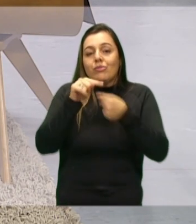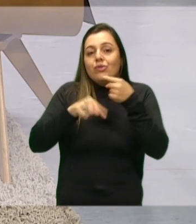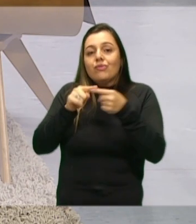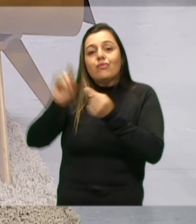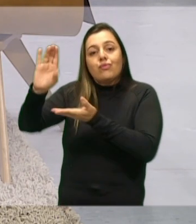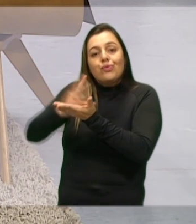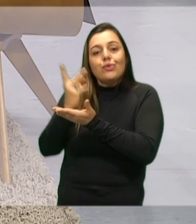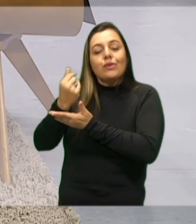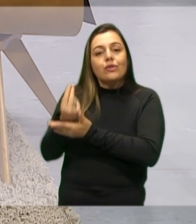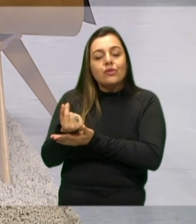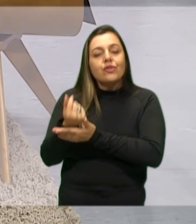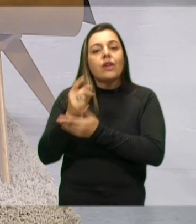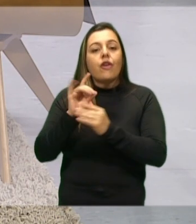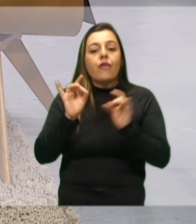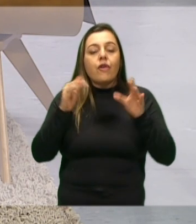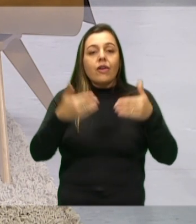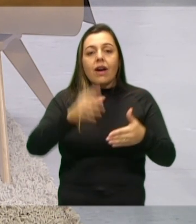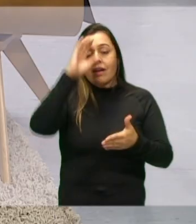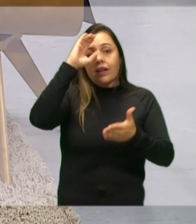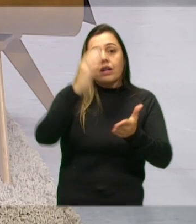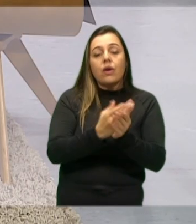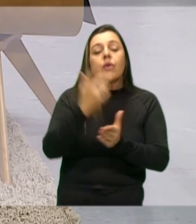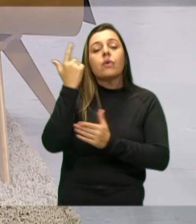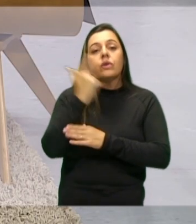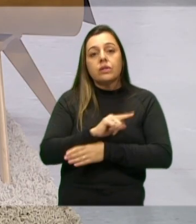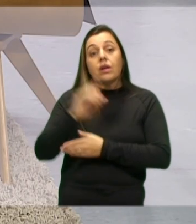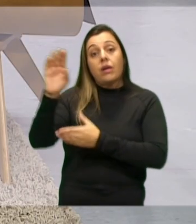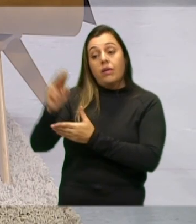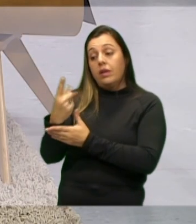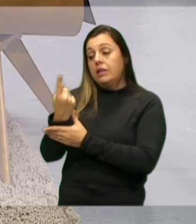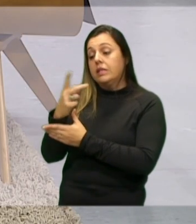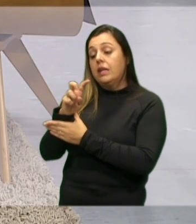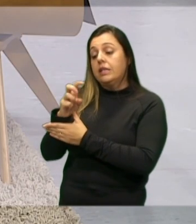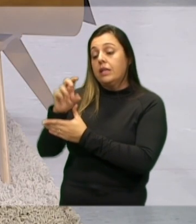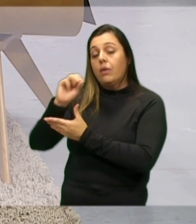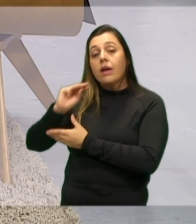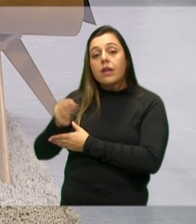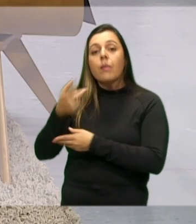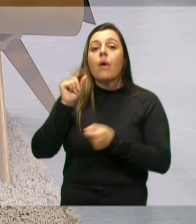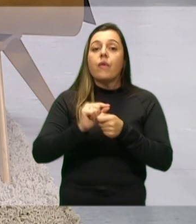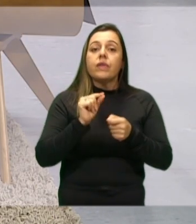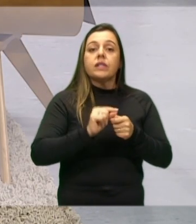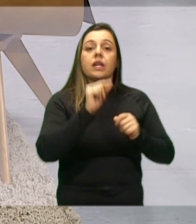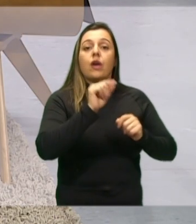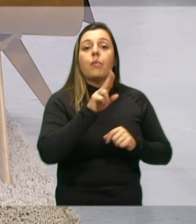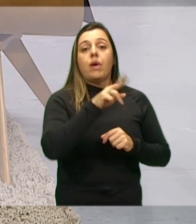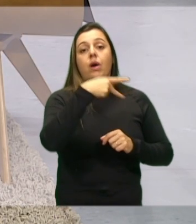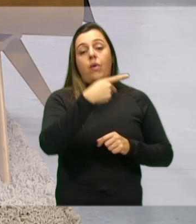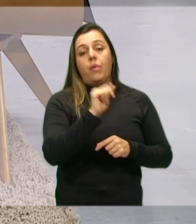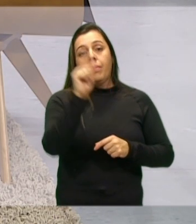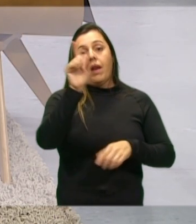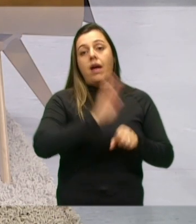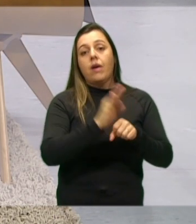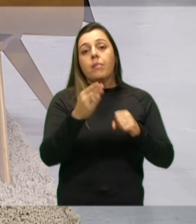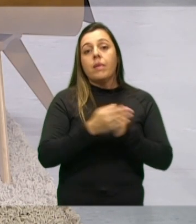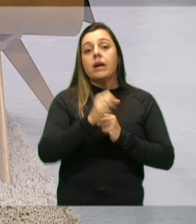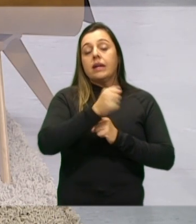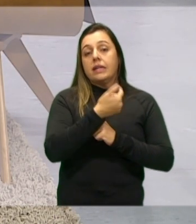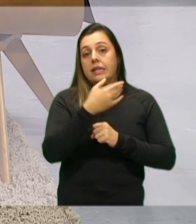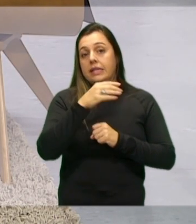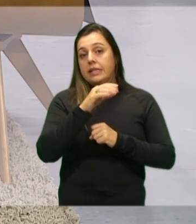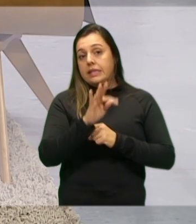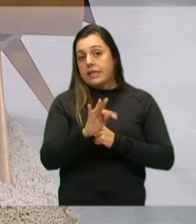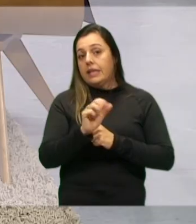maternidade. Ele estava, neste momento, ainda acreditando que ele conseguiria pegar os 150 milhões e fazer uma UPA lá no bairro Santa Regina, que é